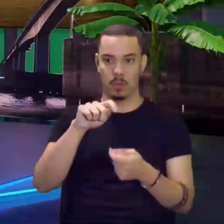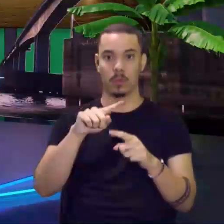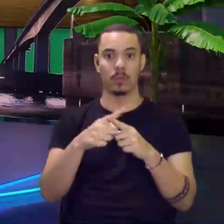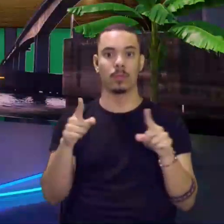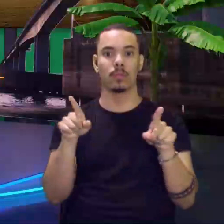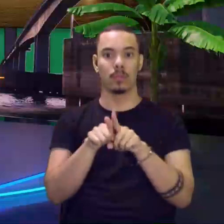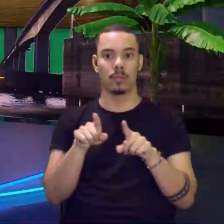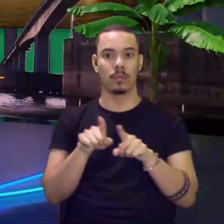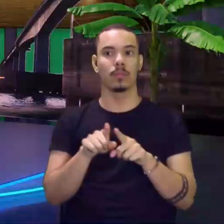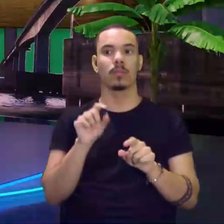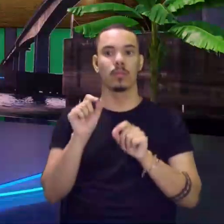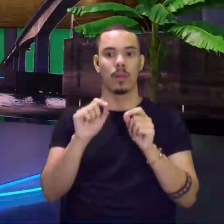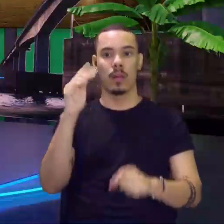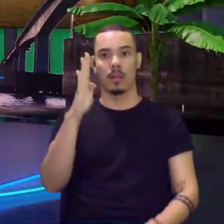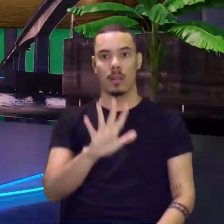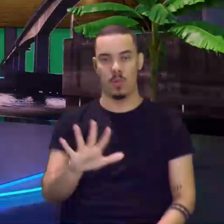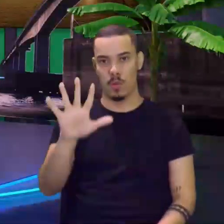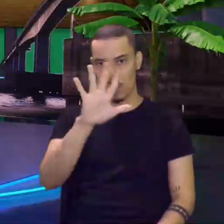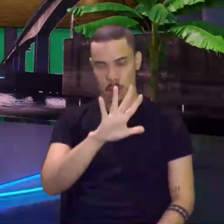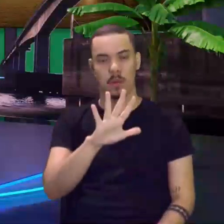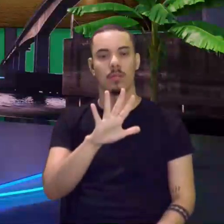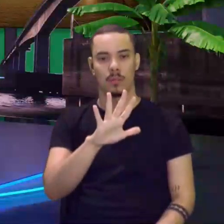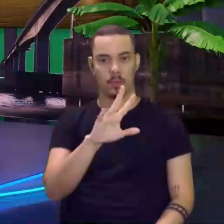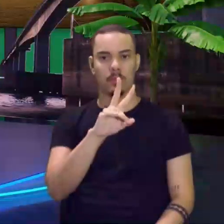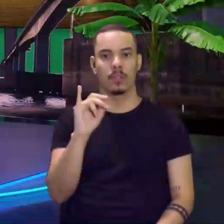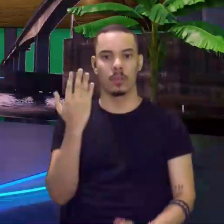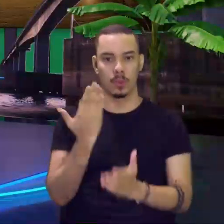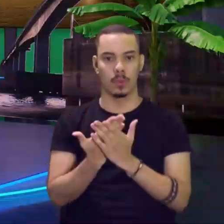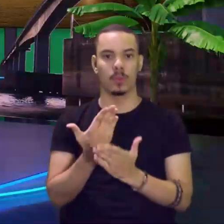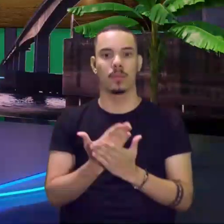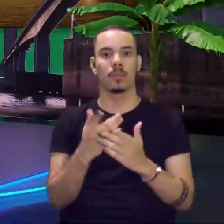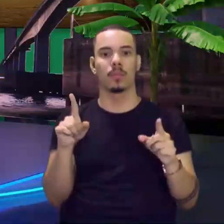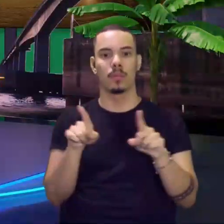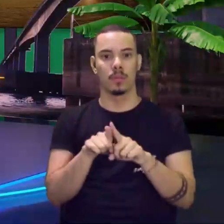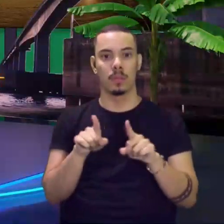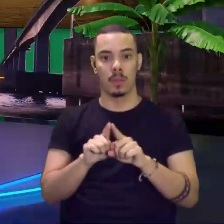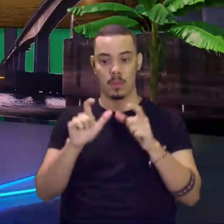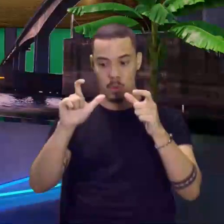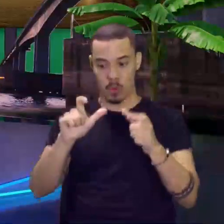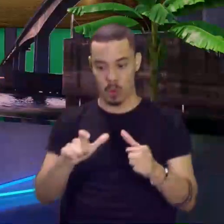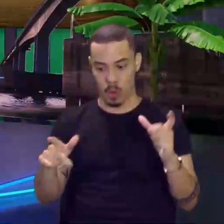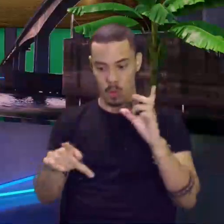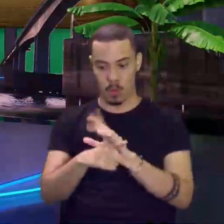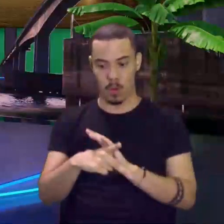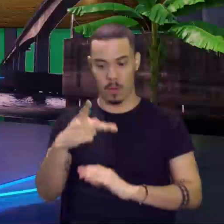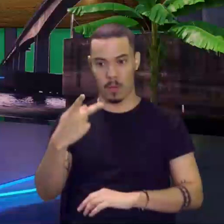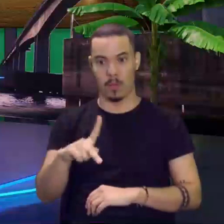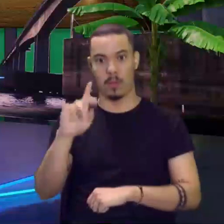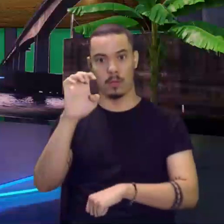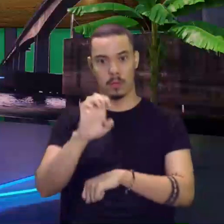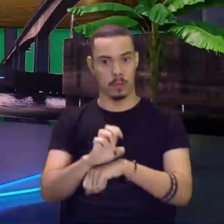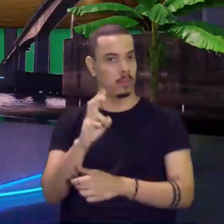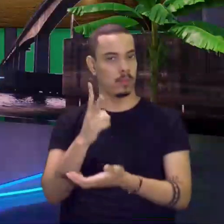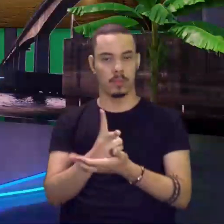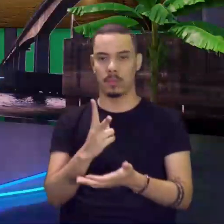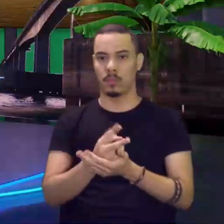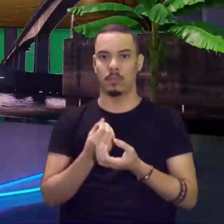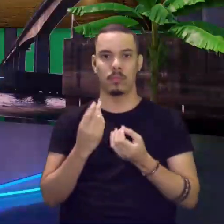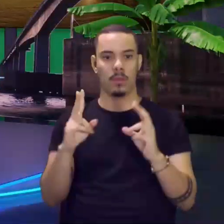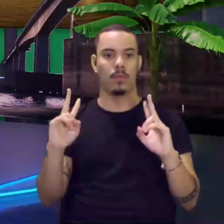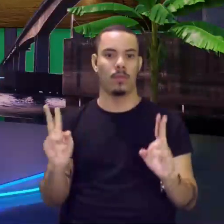trazer para o nível nacional, para a escala nacional e até mesmo para a escala local, regional, sempre valorizando